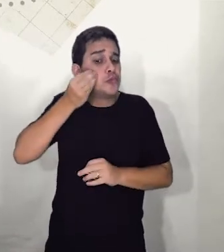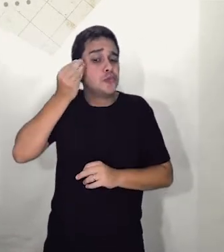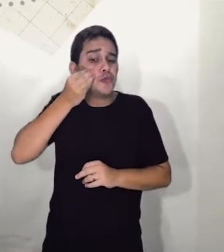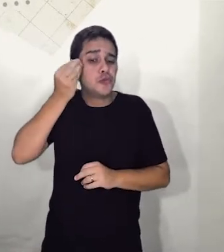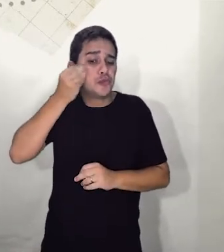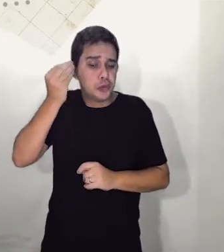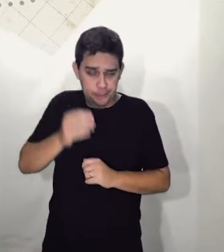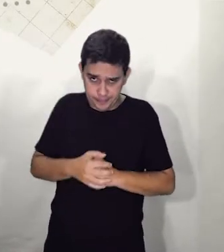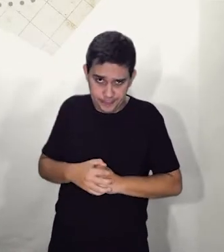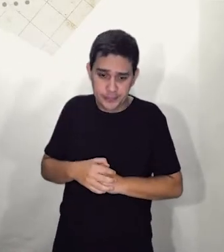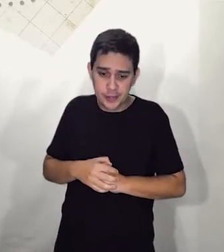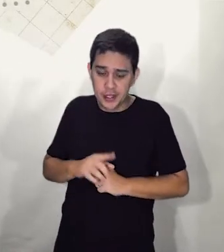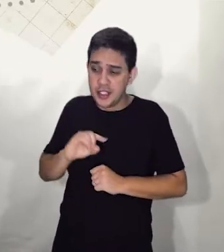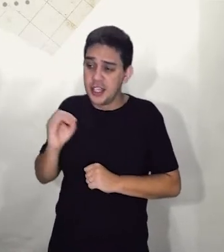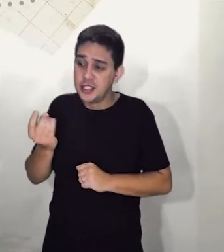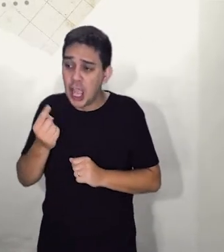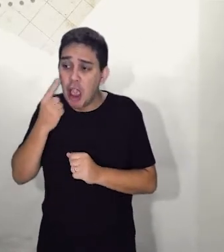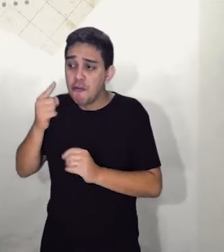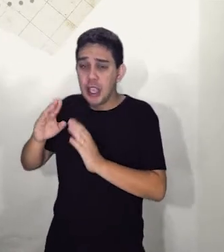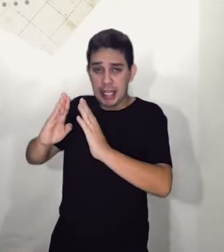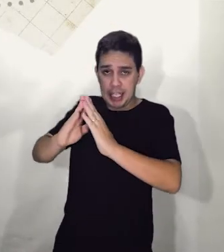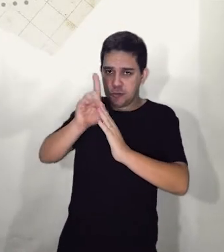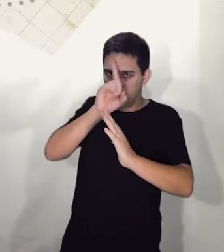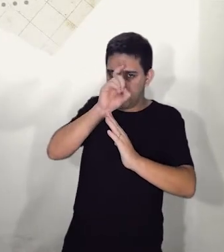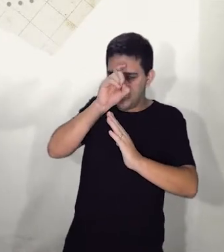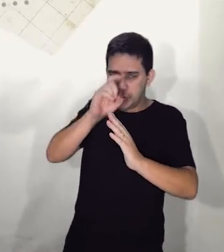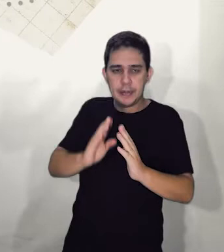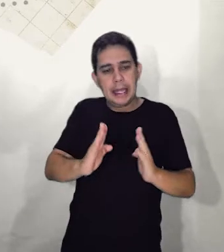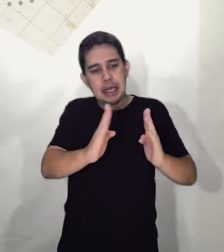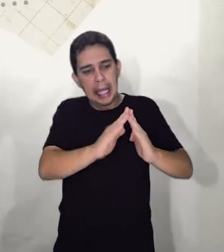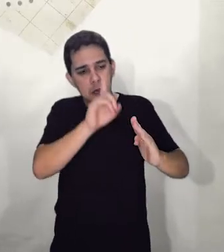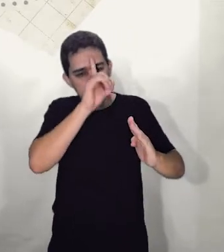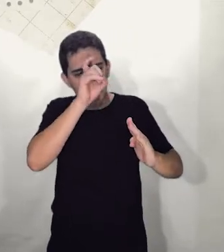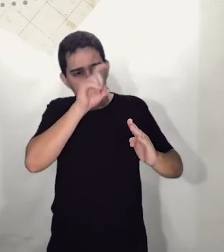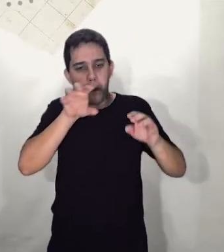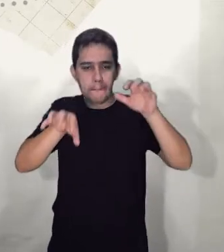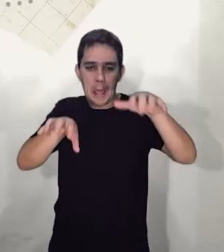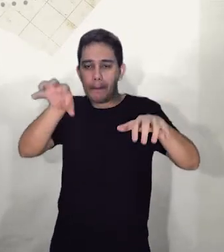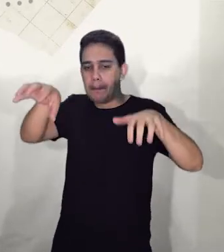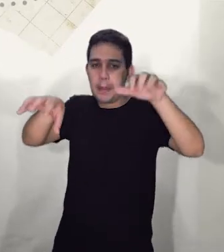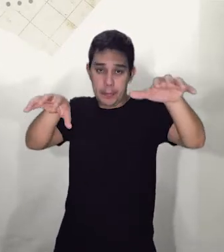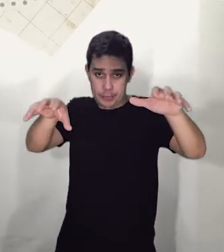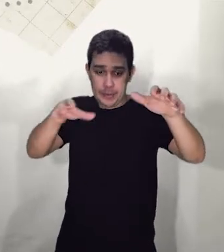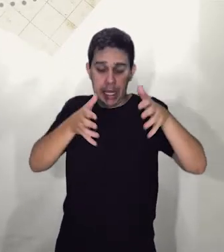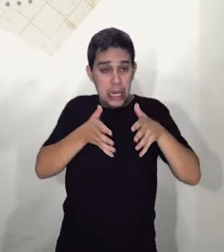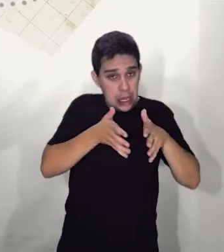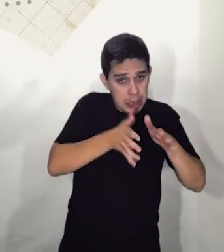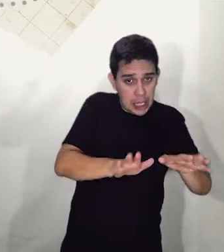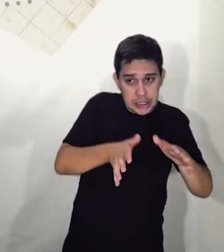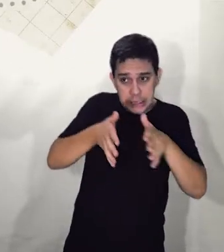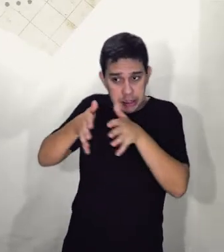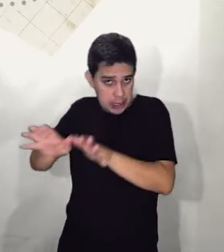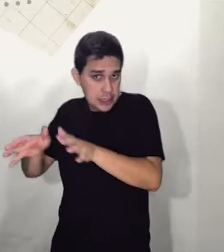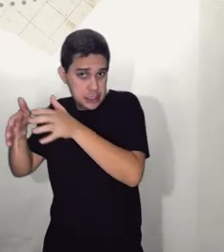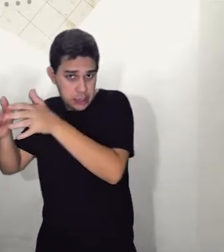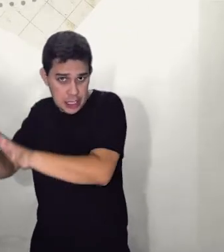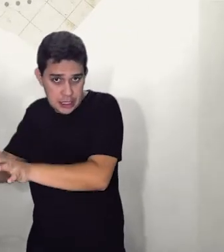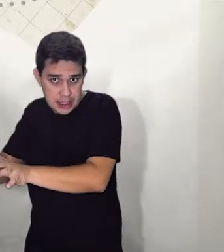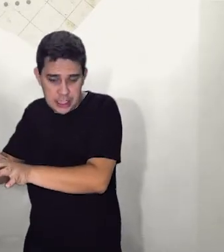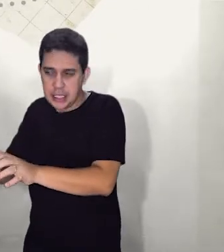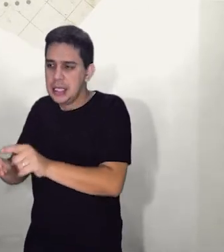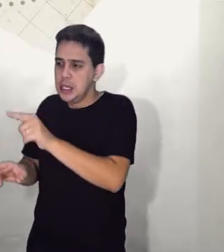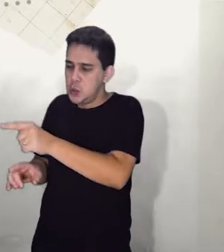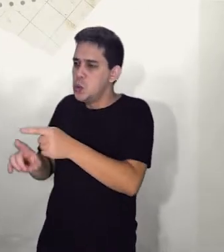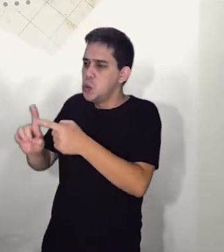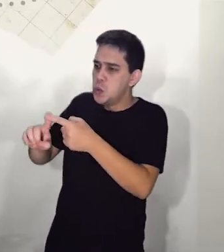nas maternidades e os índices de registros de nascimentos lavrados pelos cartórios que existem dentro